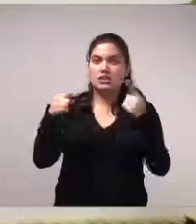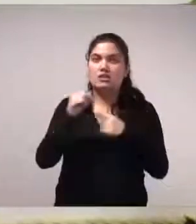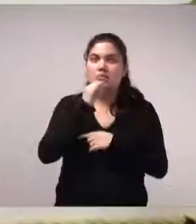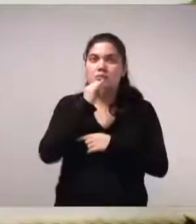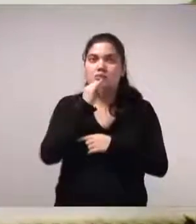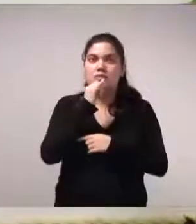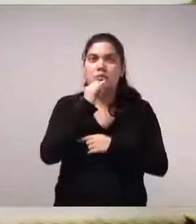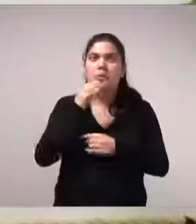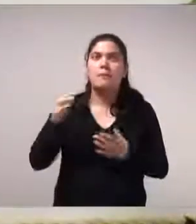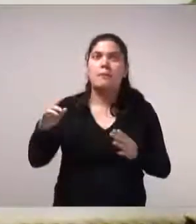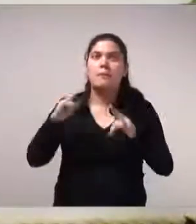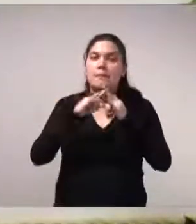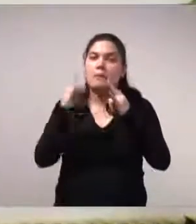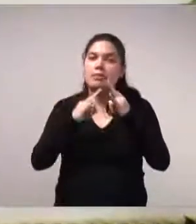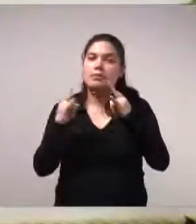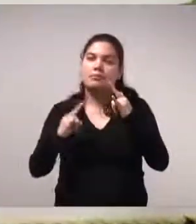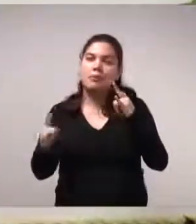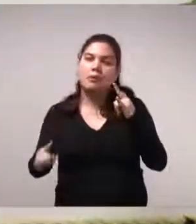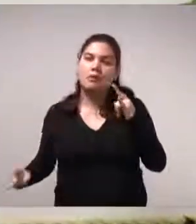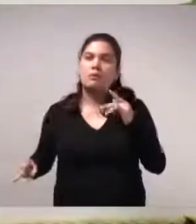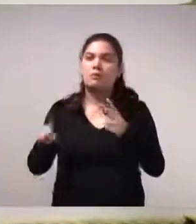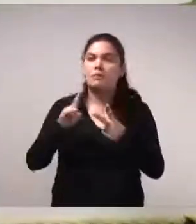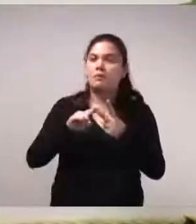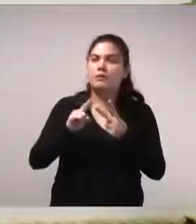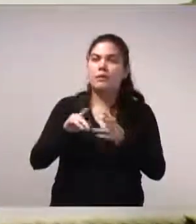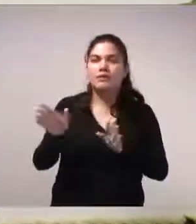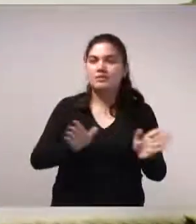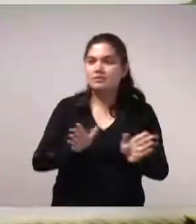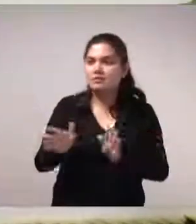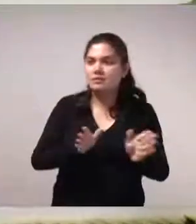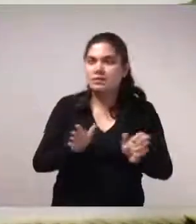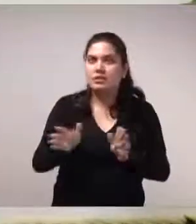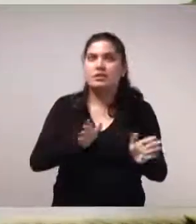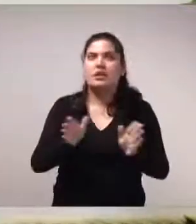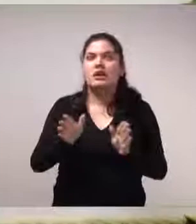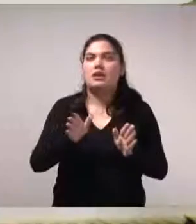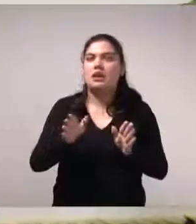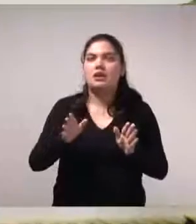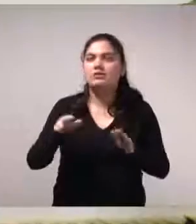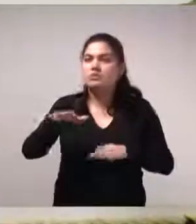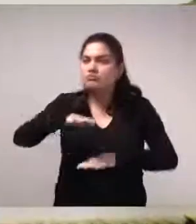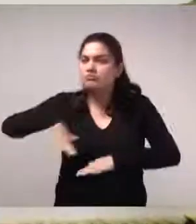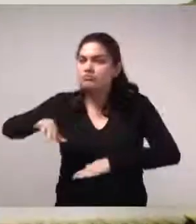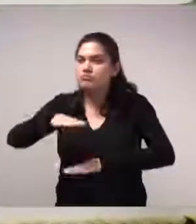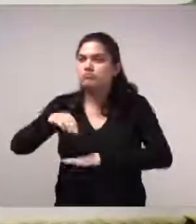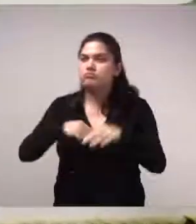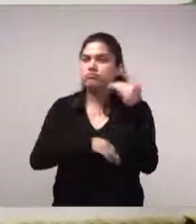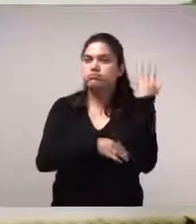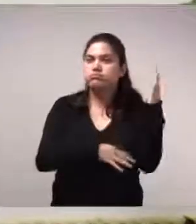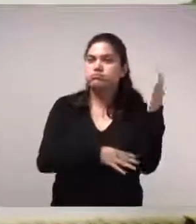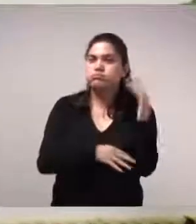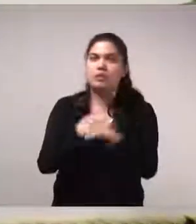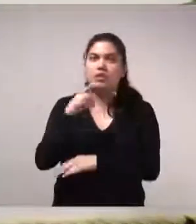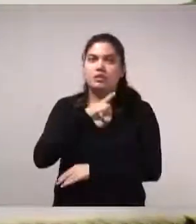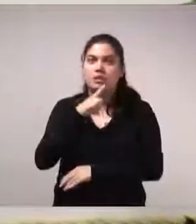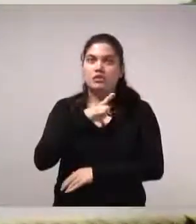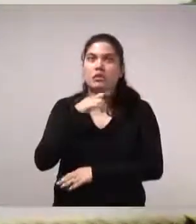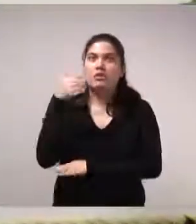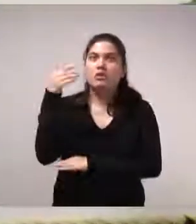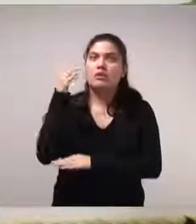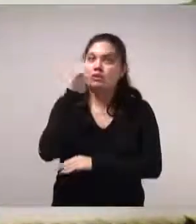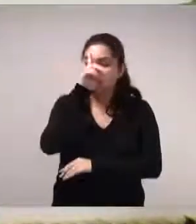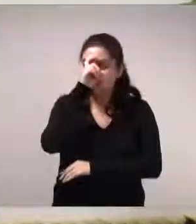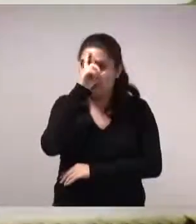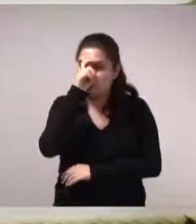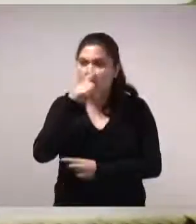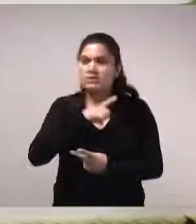histórico, acessibilidade, preservação de áreas verdes, temos um hospital lá dentro, temos universidade lá dentro,